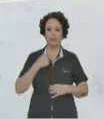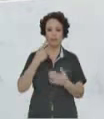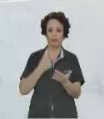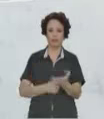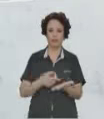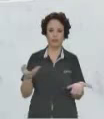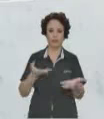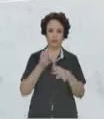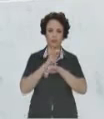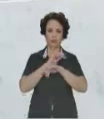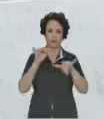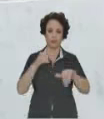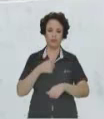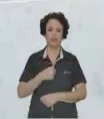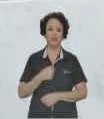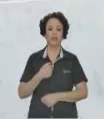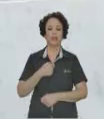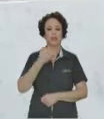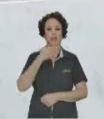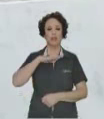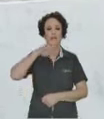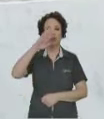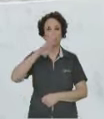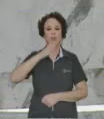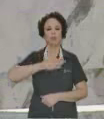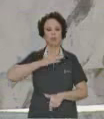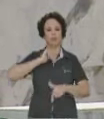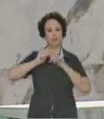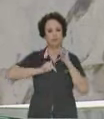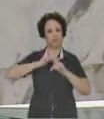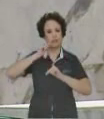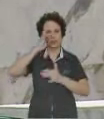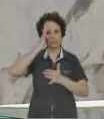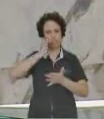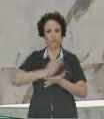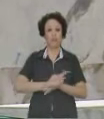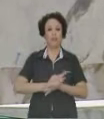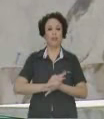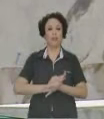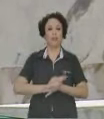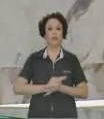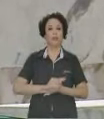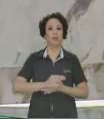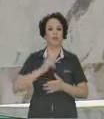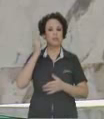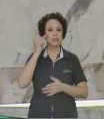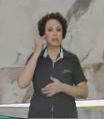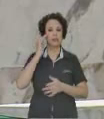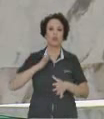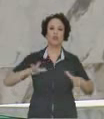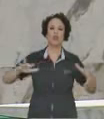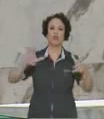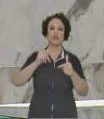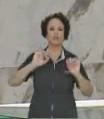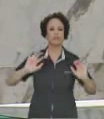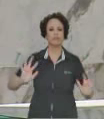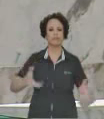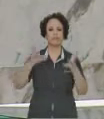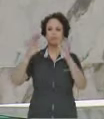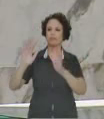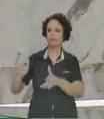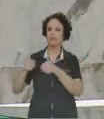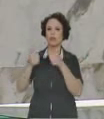agora prometo desempenhar fielmente o meu mandato promovendo o bem geral do estado são paulo dentro das normas